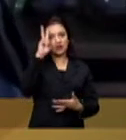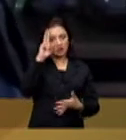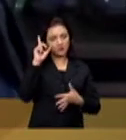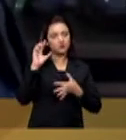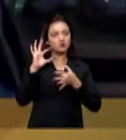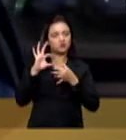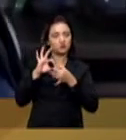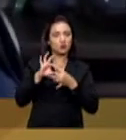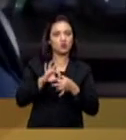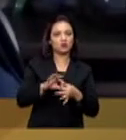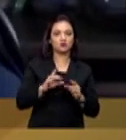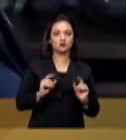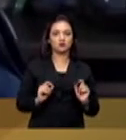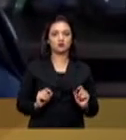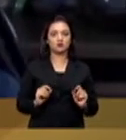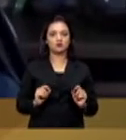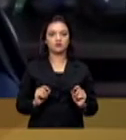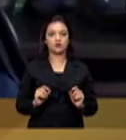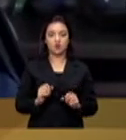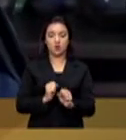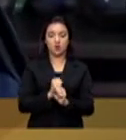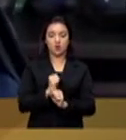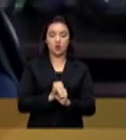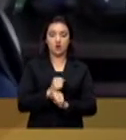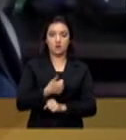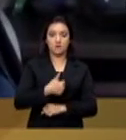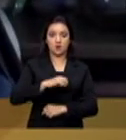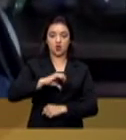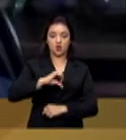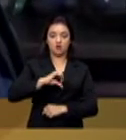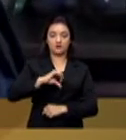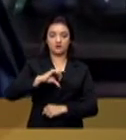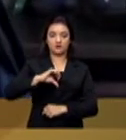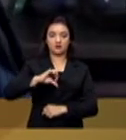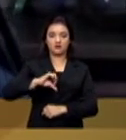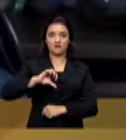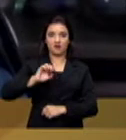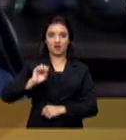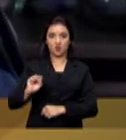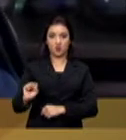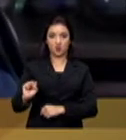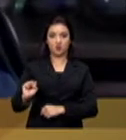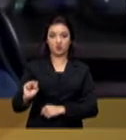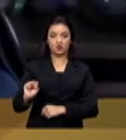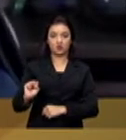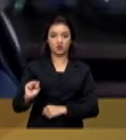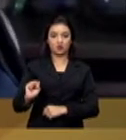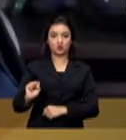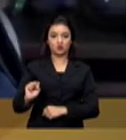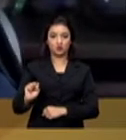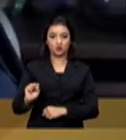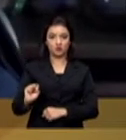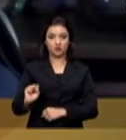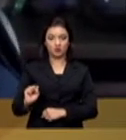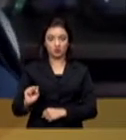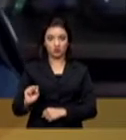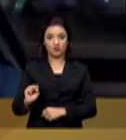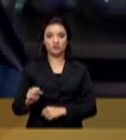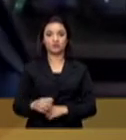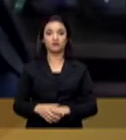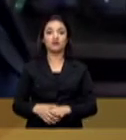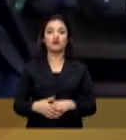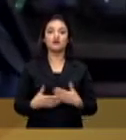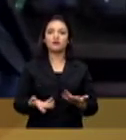mencionou, em 1998, com o objetivo de testar